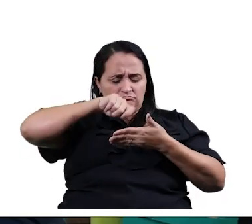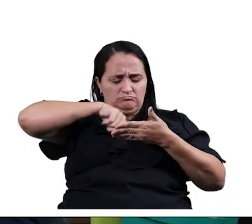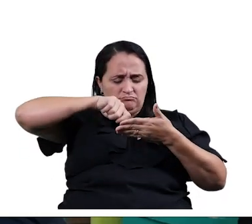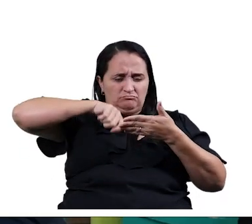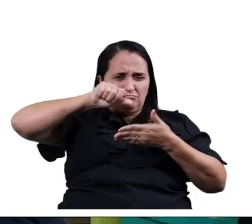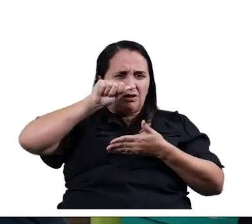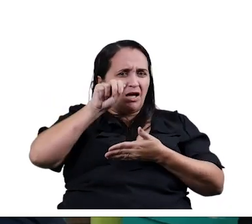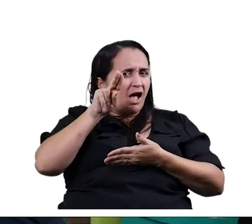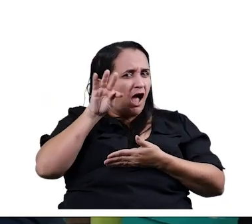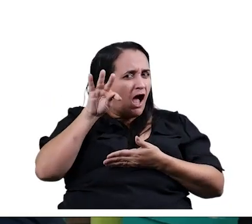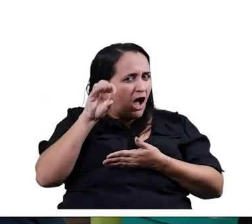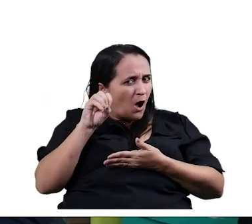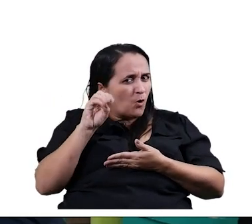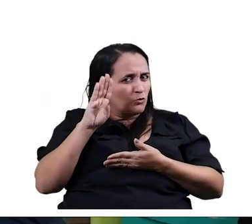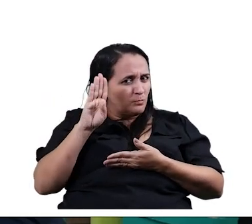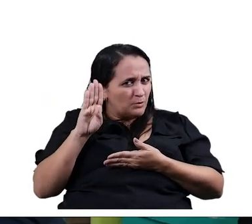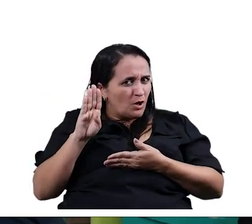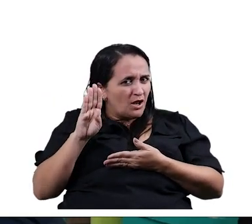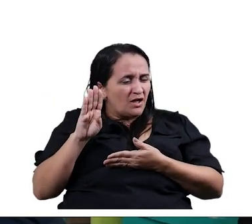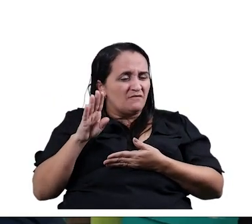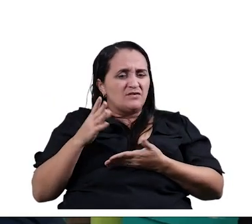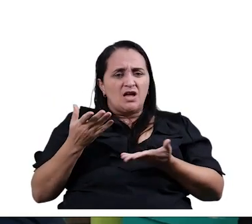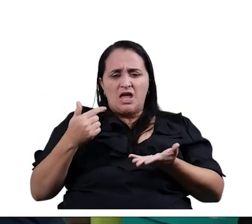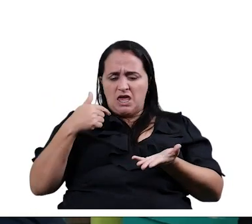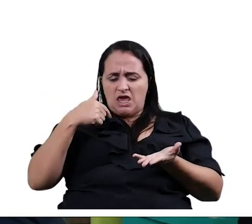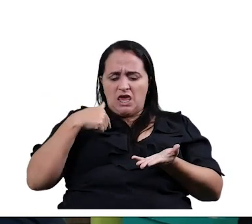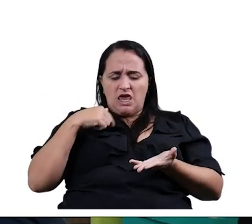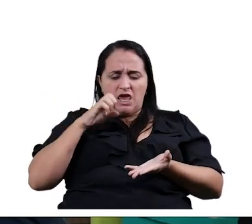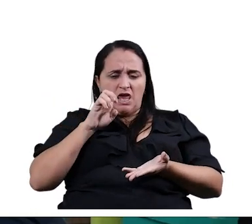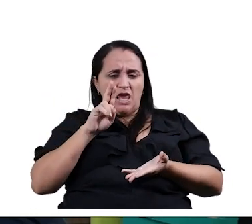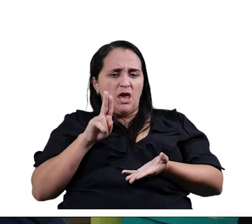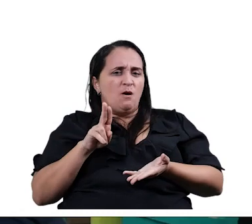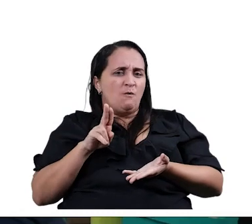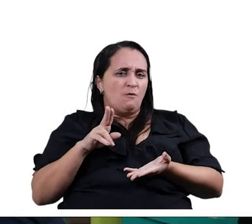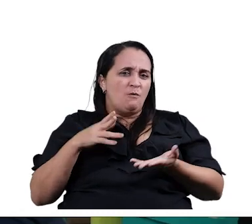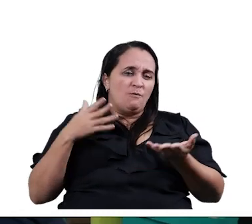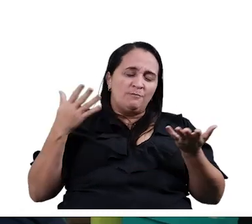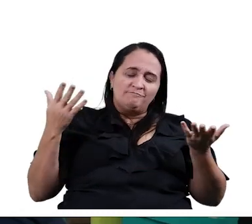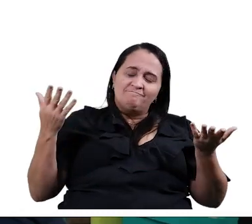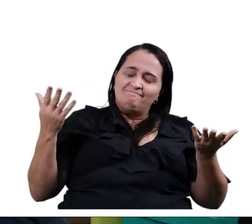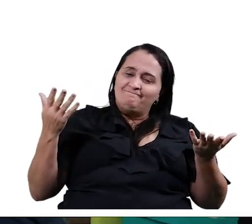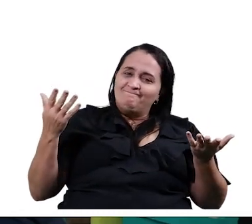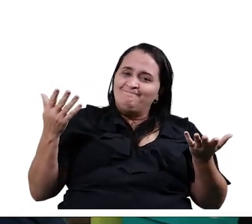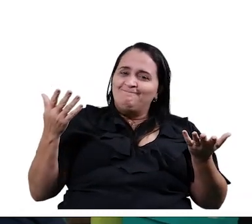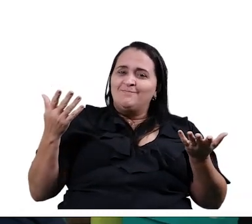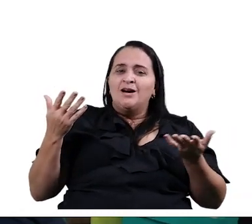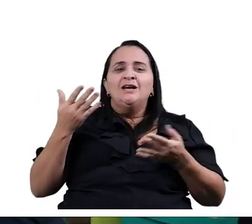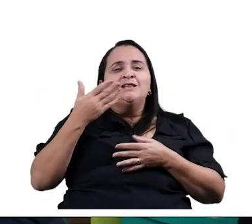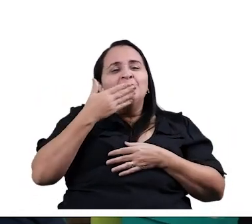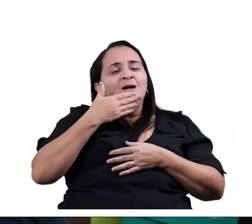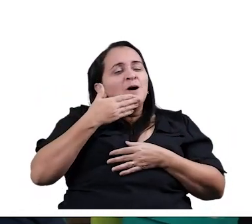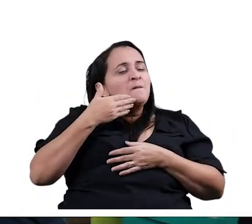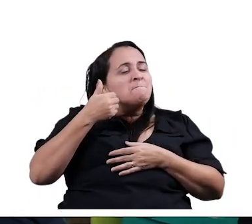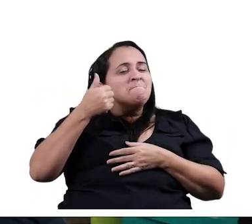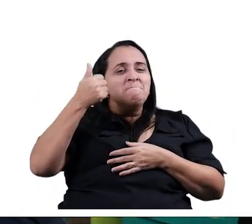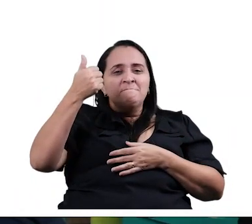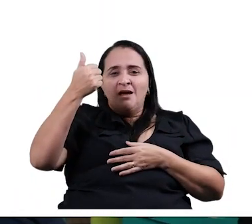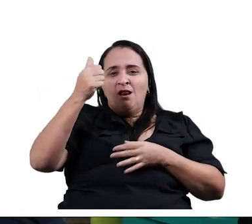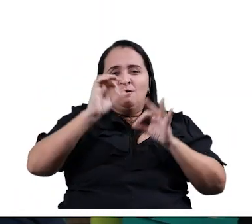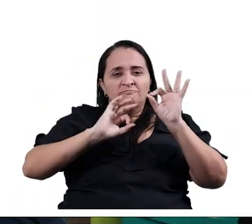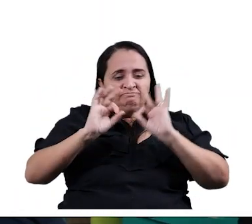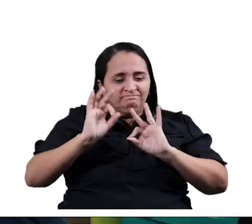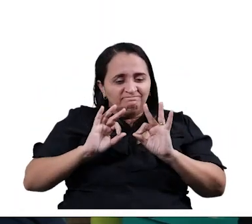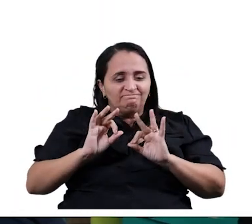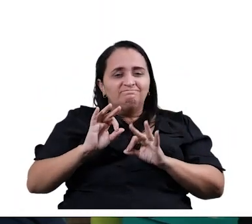o recordista. Entendeu? Então, é por isso que esse texto aqui é uma biografia,